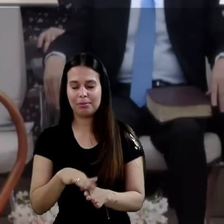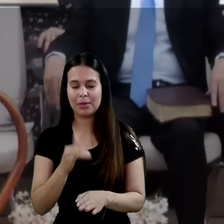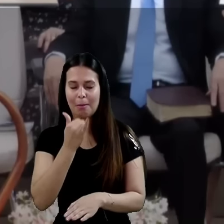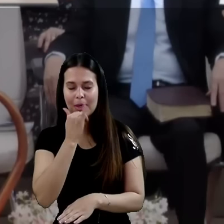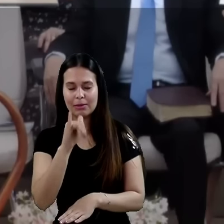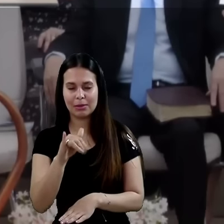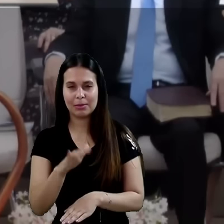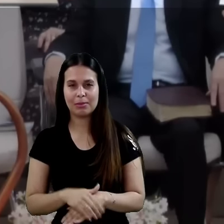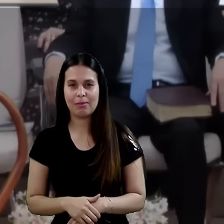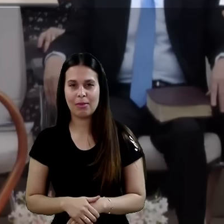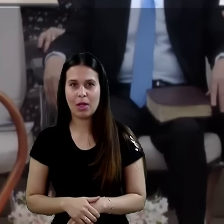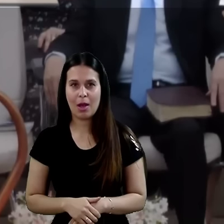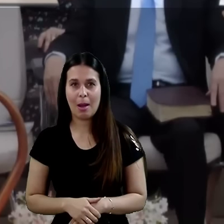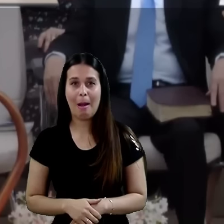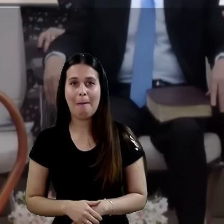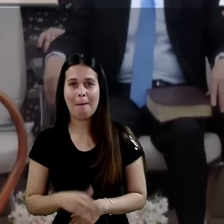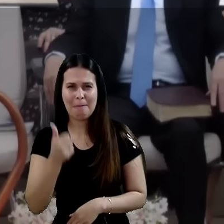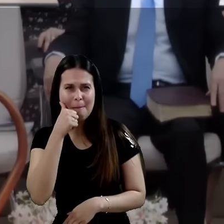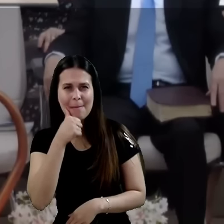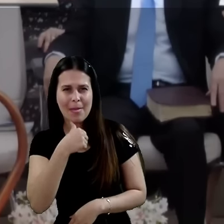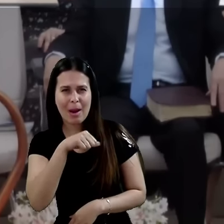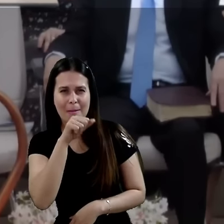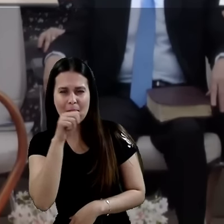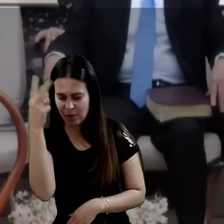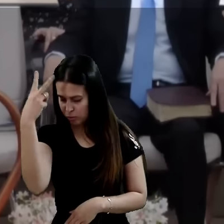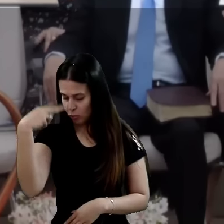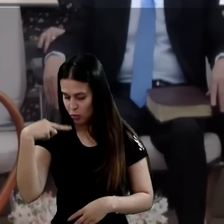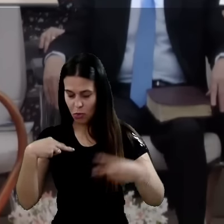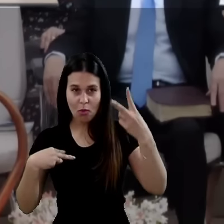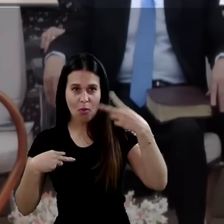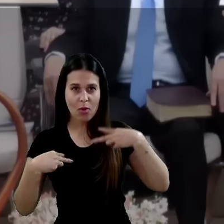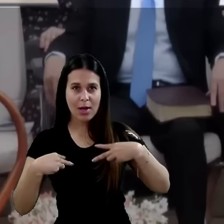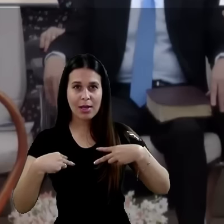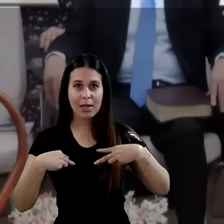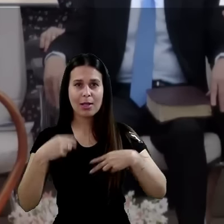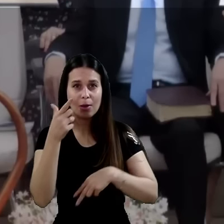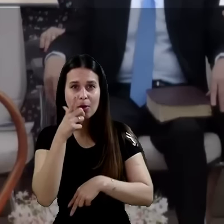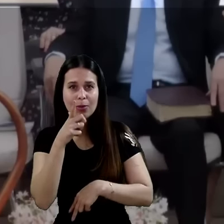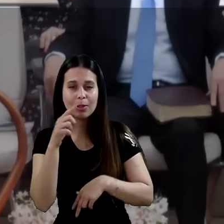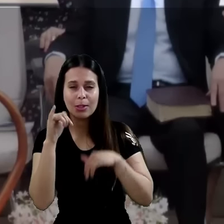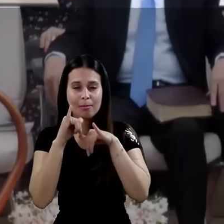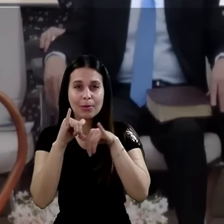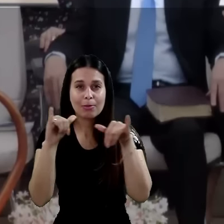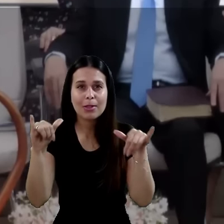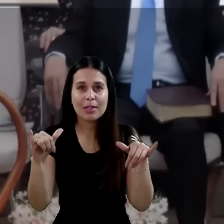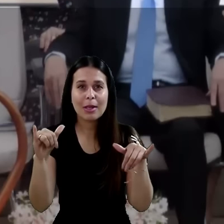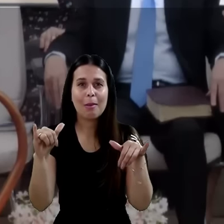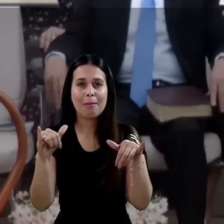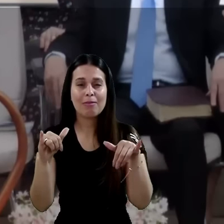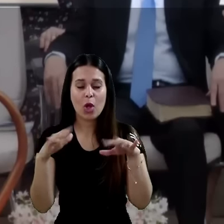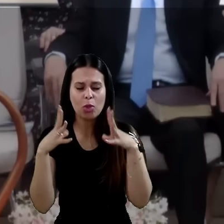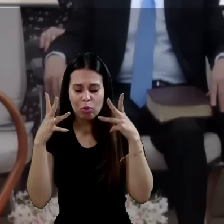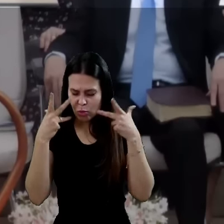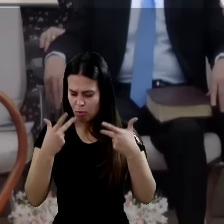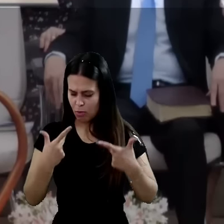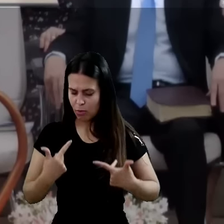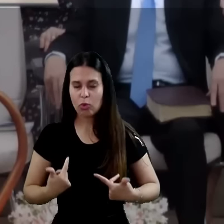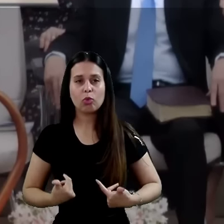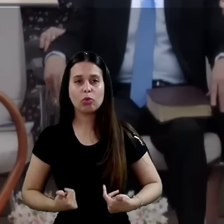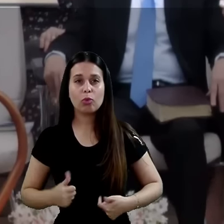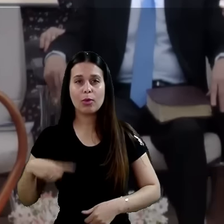descrevendo a roupa o cabelo a altura a cor da pele o que a gente ingeriu naquela